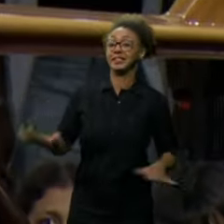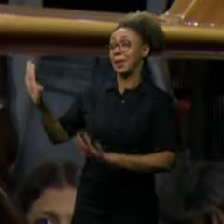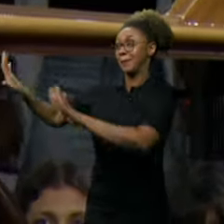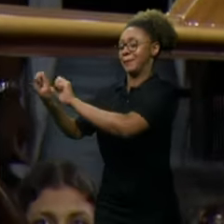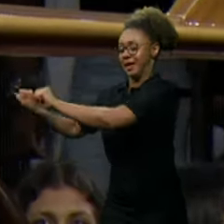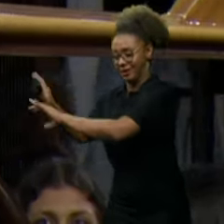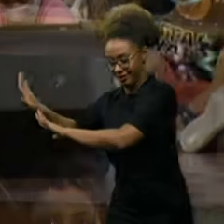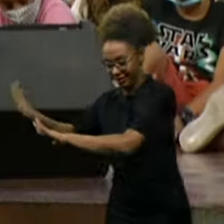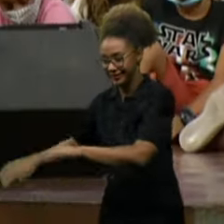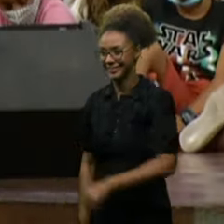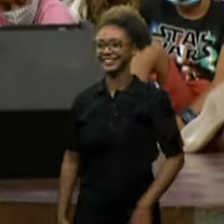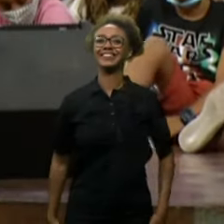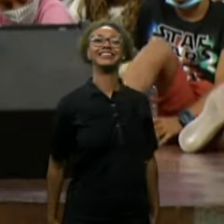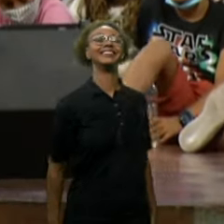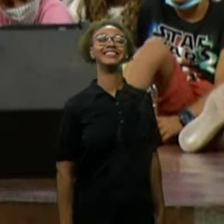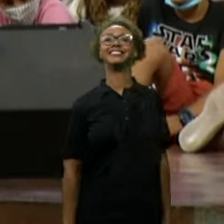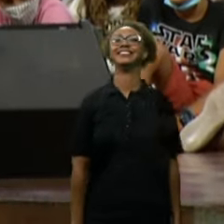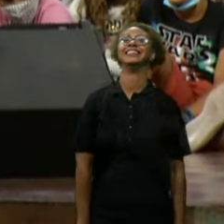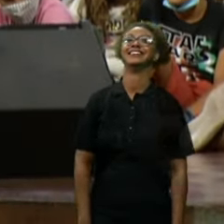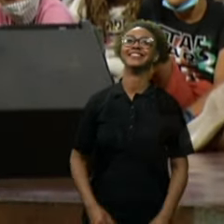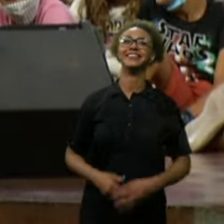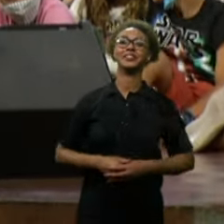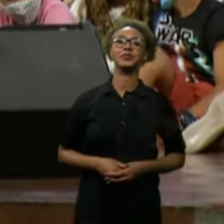segura aí ó